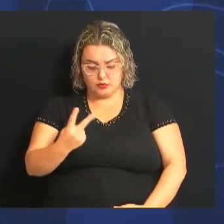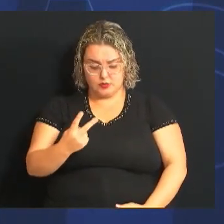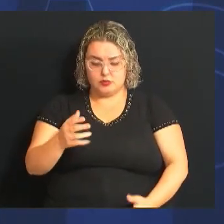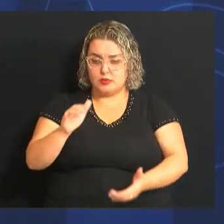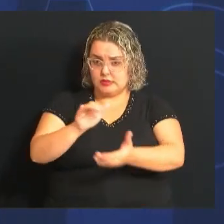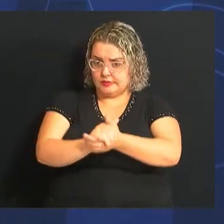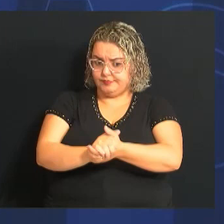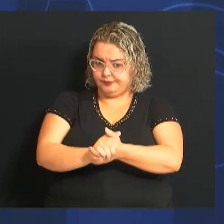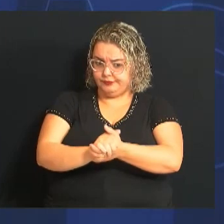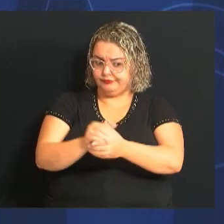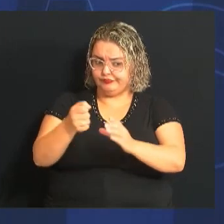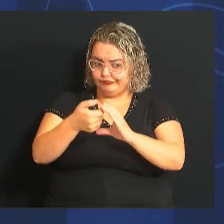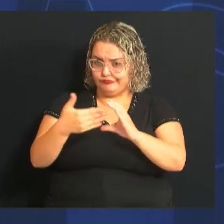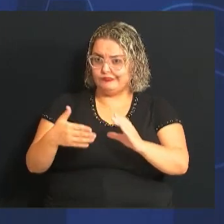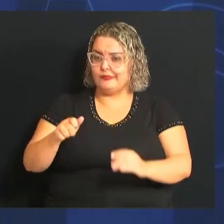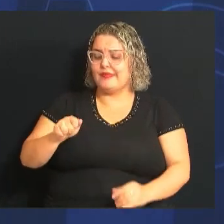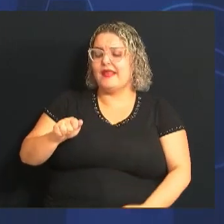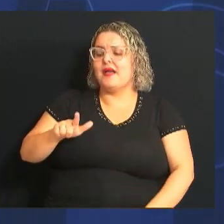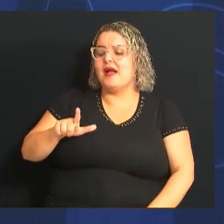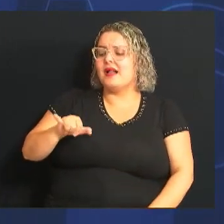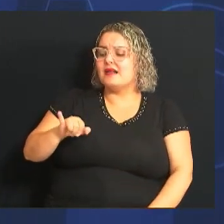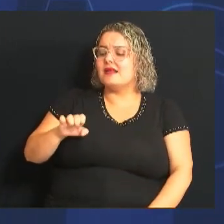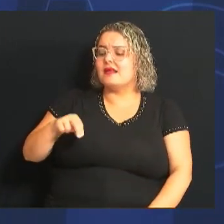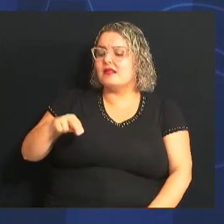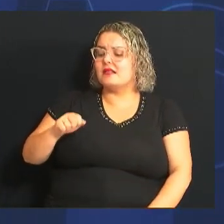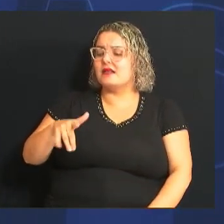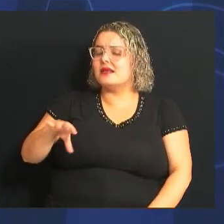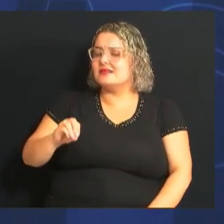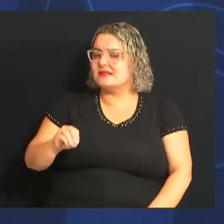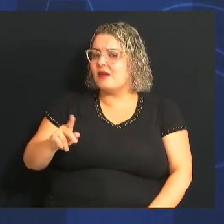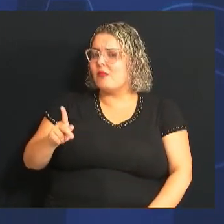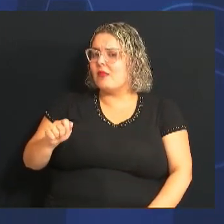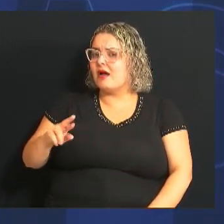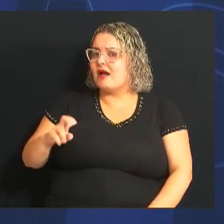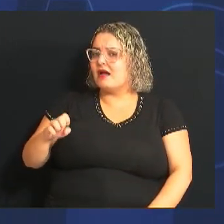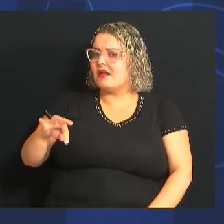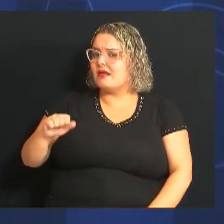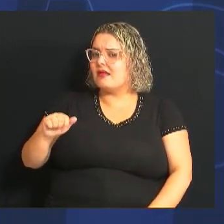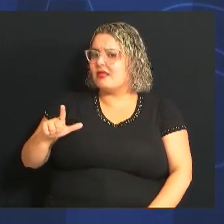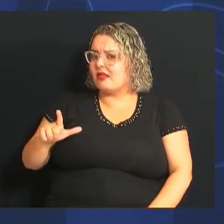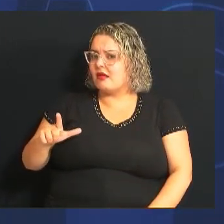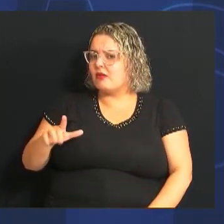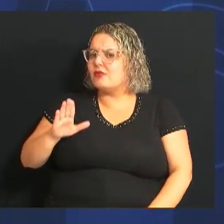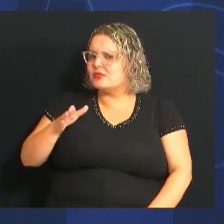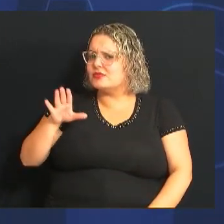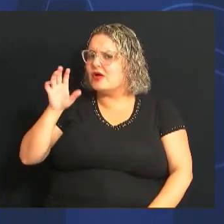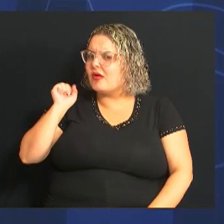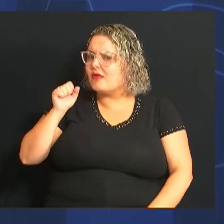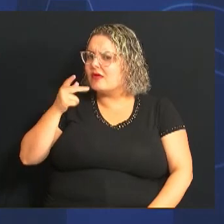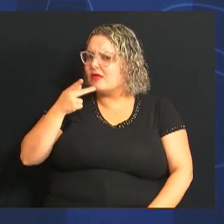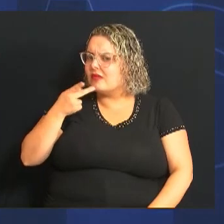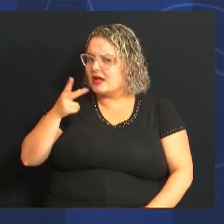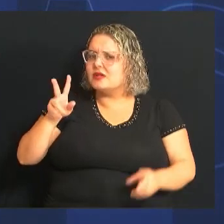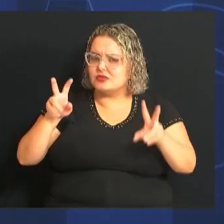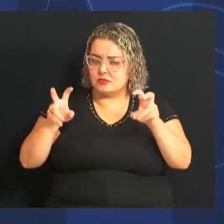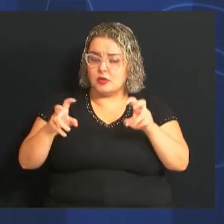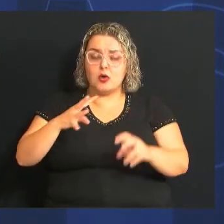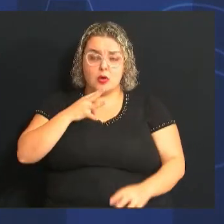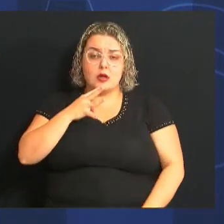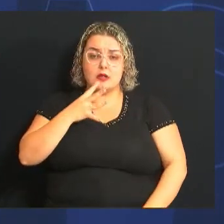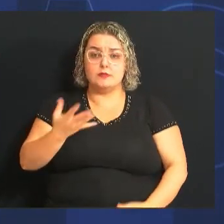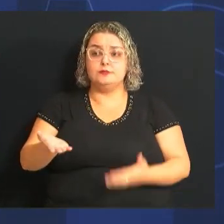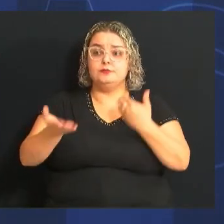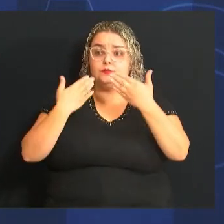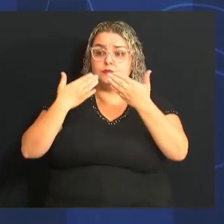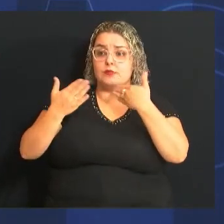caracteriza uma alienação parental? Você já ouviu falar sobre esse termo? Você conhece? Bom, eu converso agora com